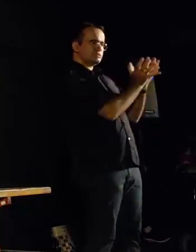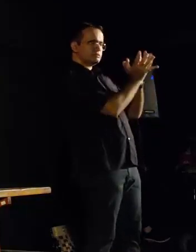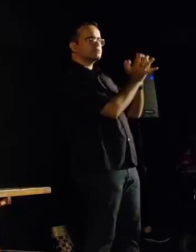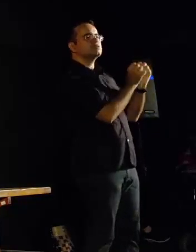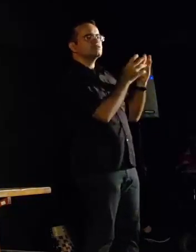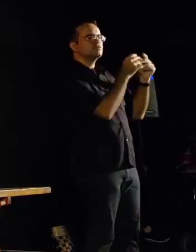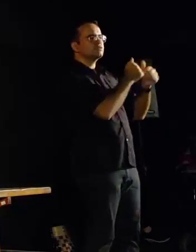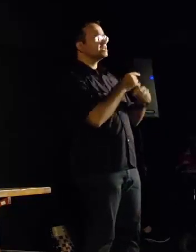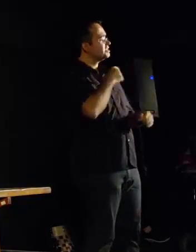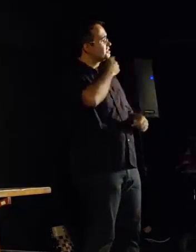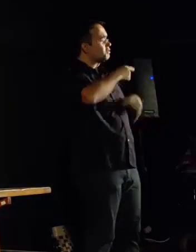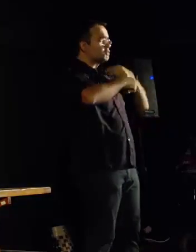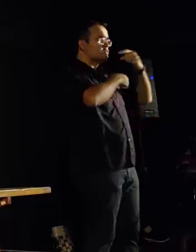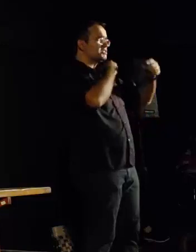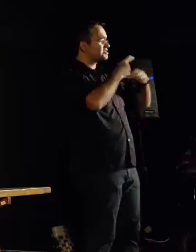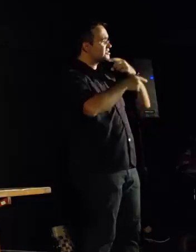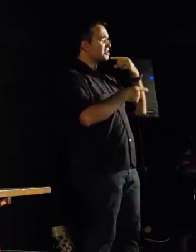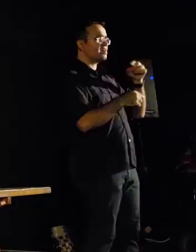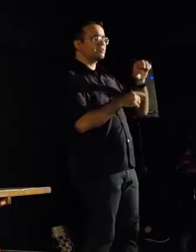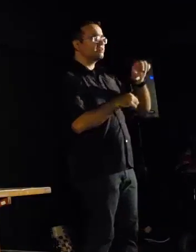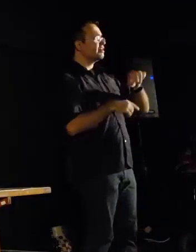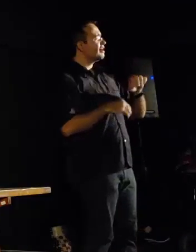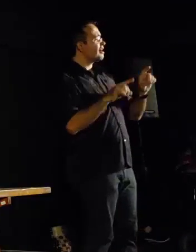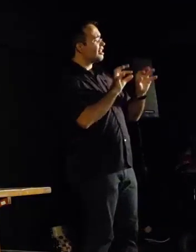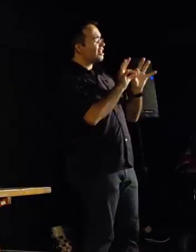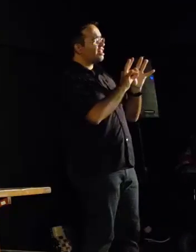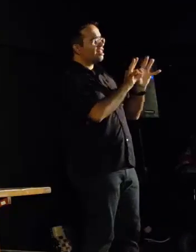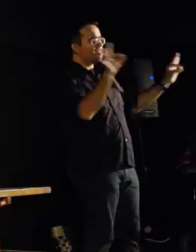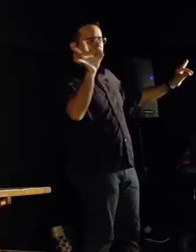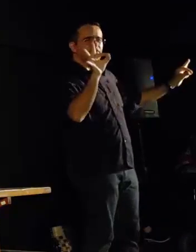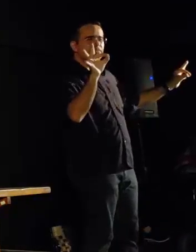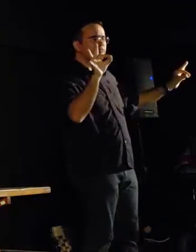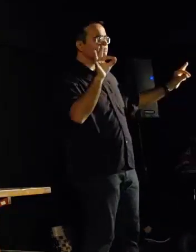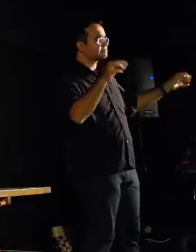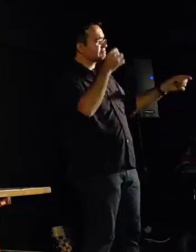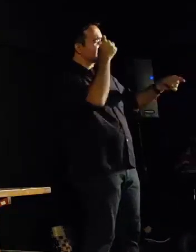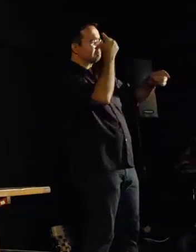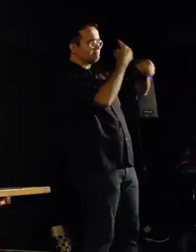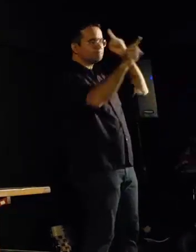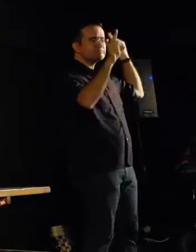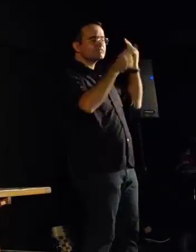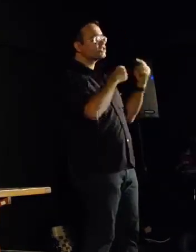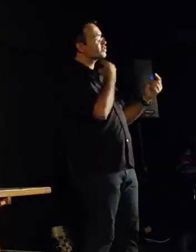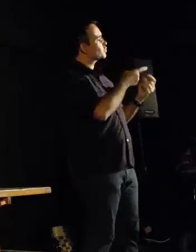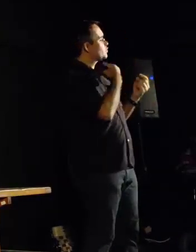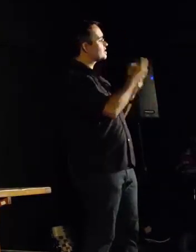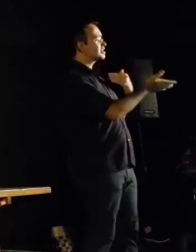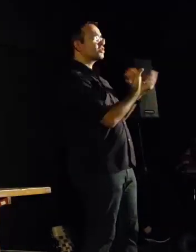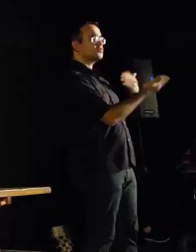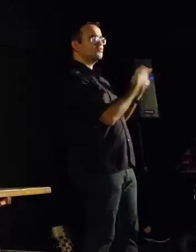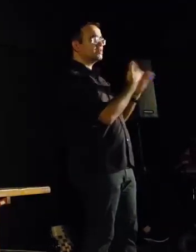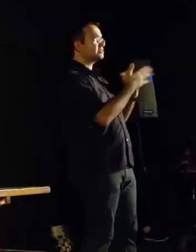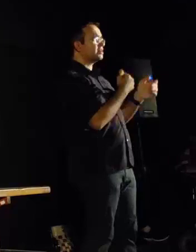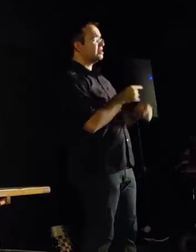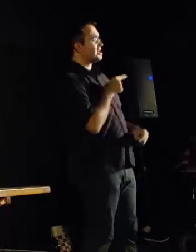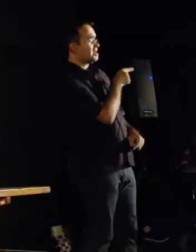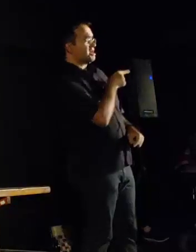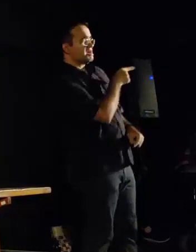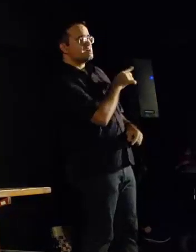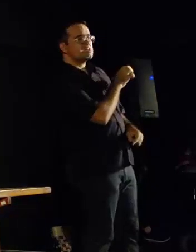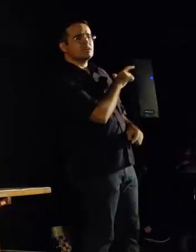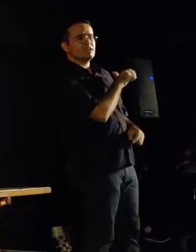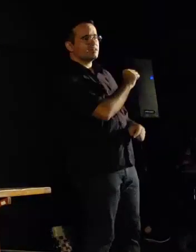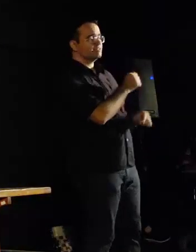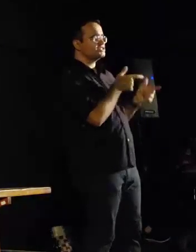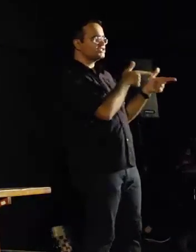possível, porque são tão radicalmente outros que nós não poderíamos nem conversar. Eu acho que a primeira coisa a dizer, não são eles, somos nós.